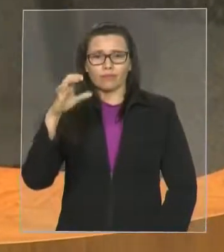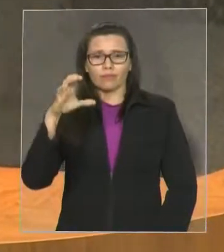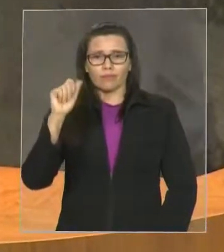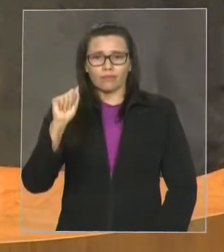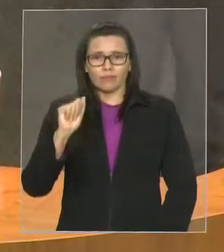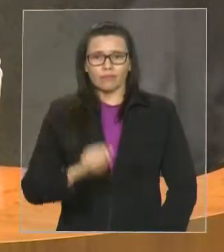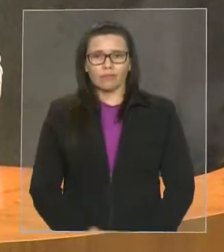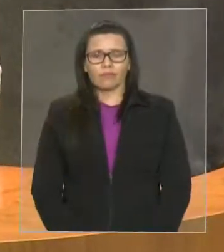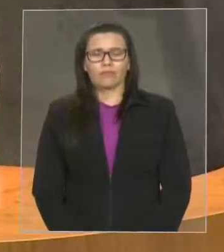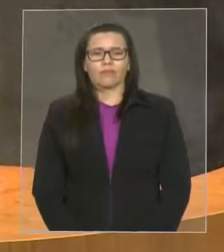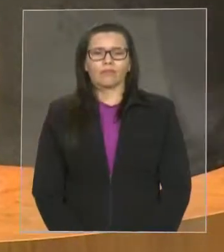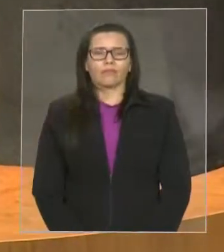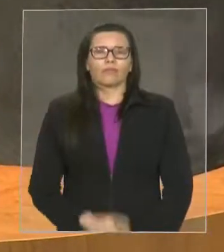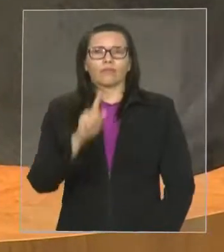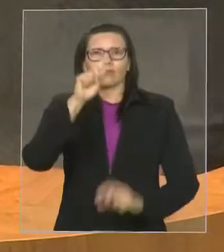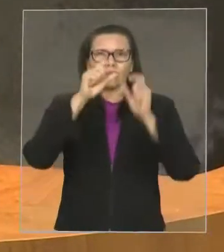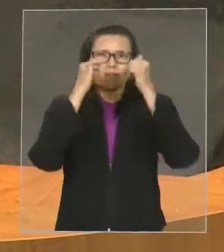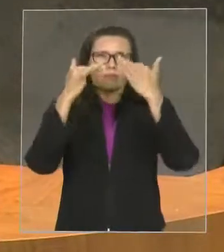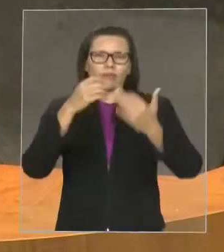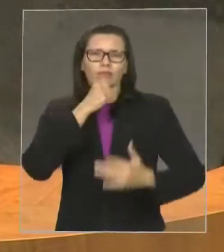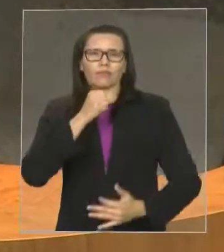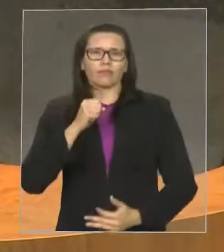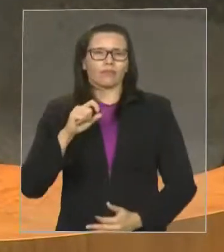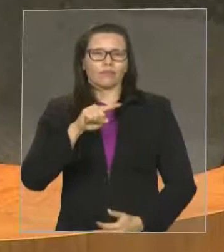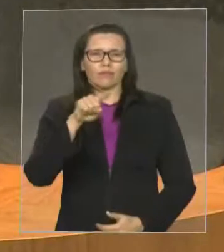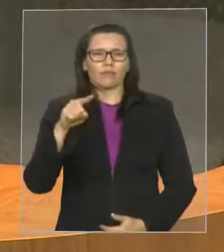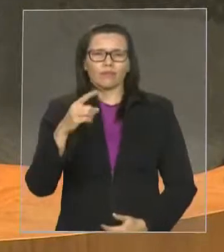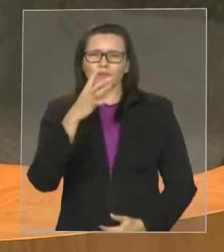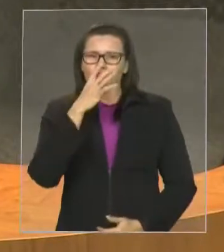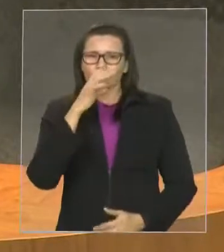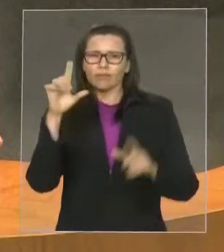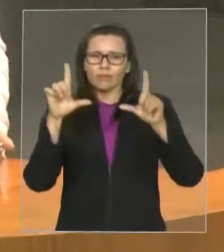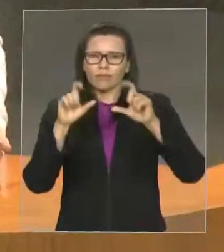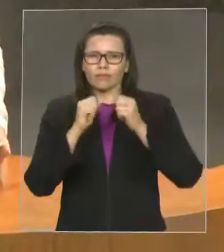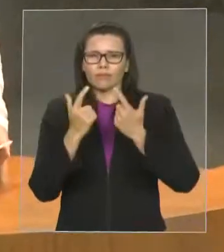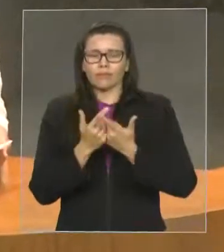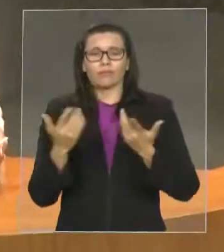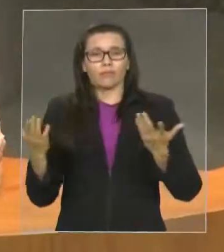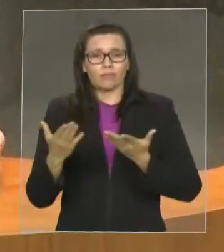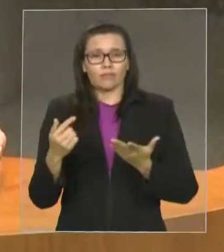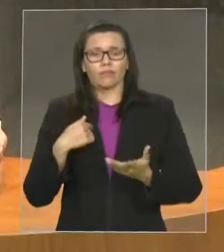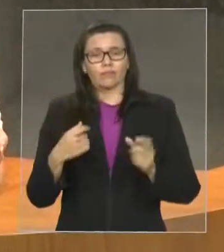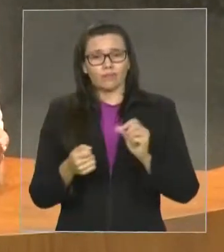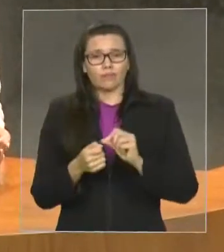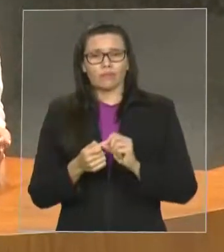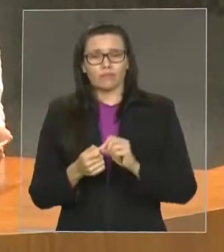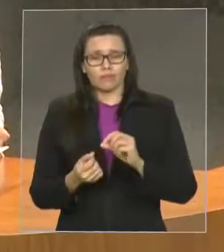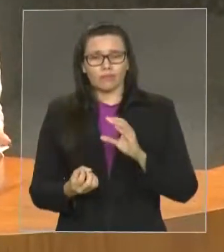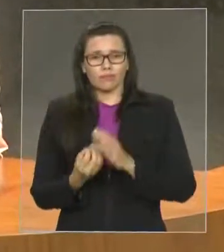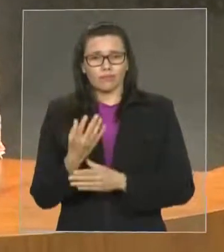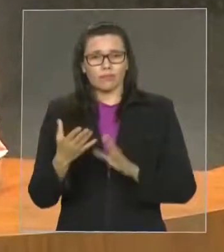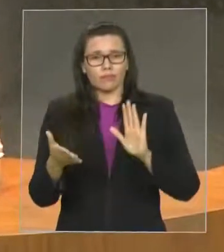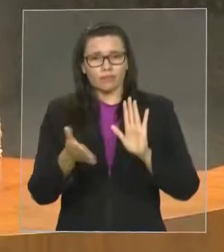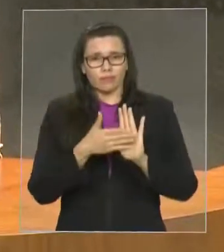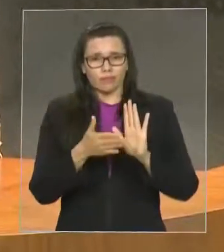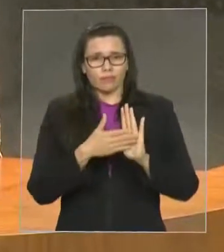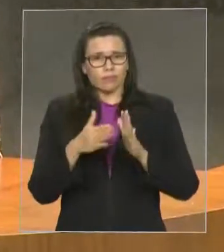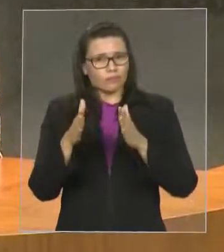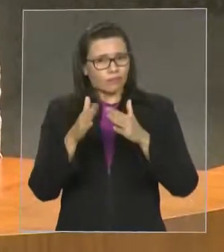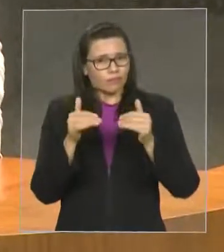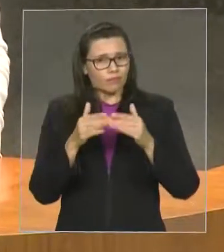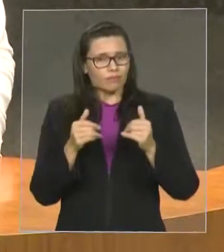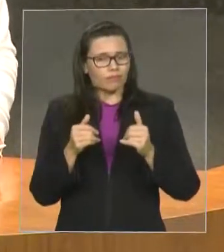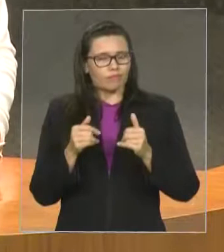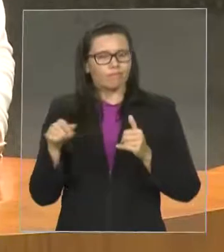assiste através da TV Assembleia. Senhor presidente, hoje apresentei uma indicação solicitando ao excelentíssimo senhor